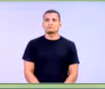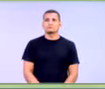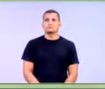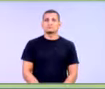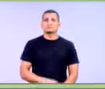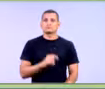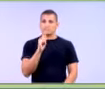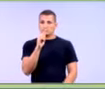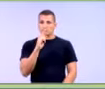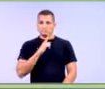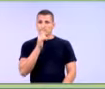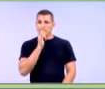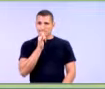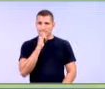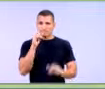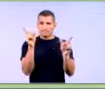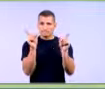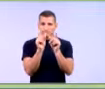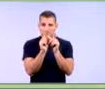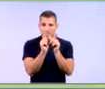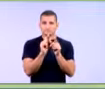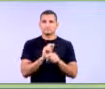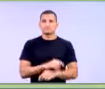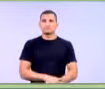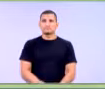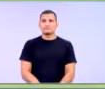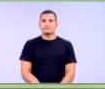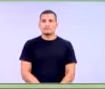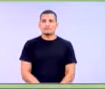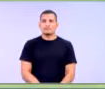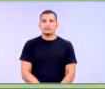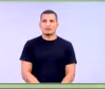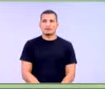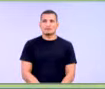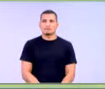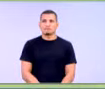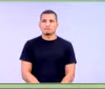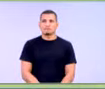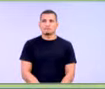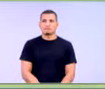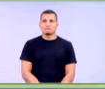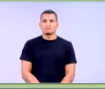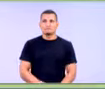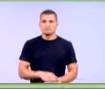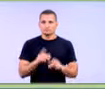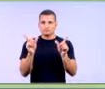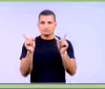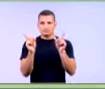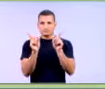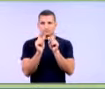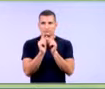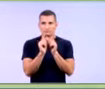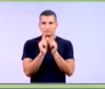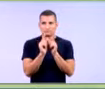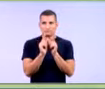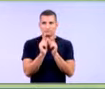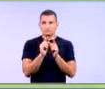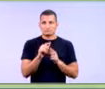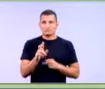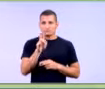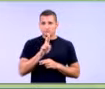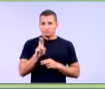Aqui, um exemplo, né, de resumo. Por sinal, um resumo que foi utilizado